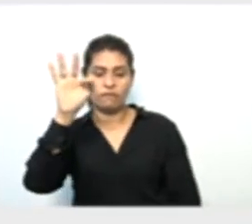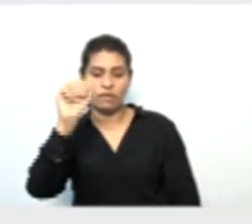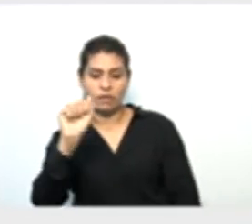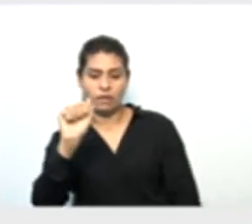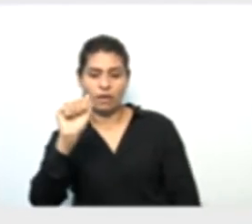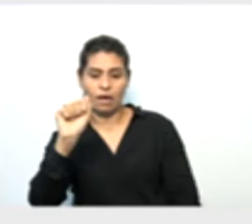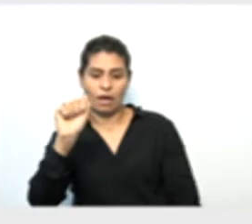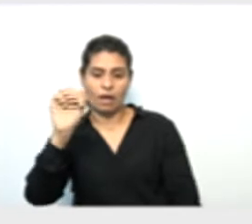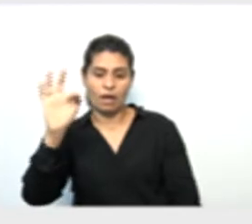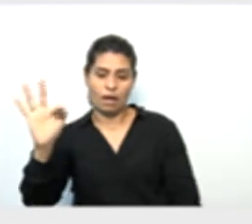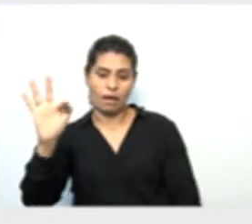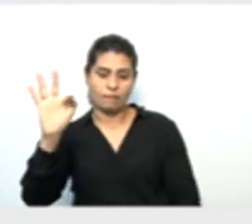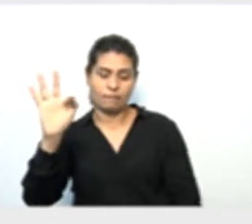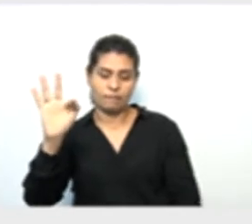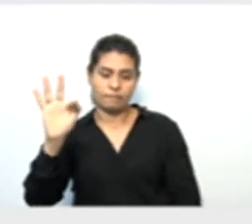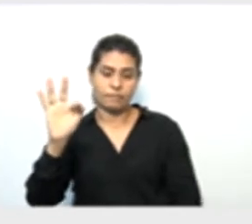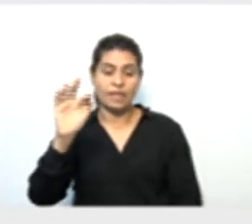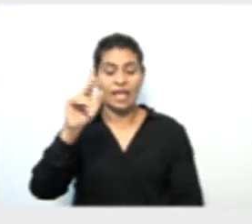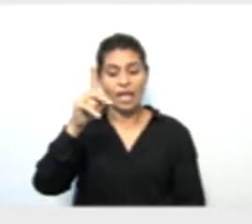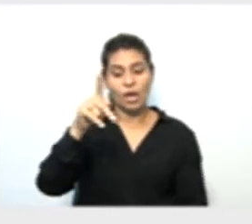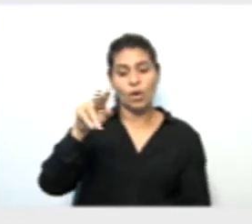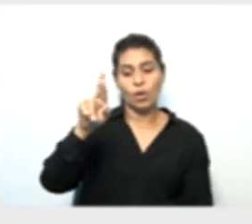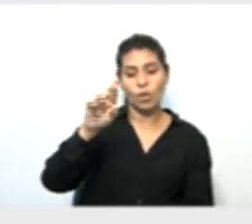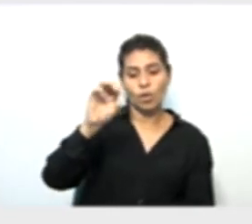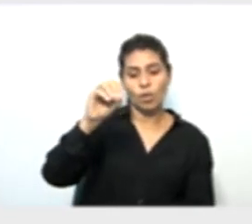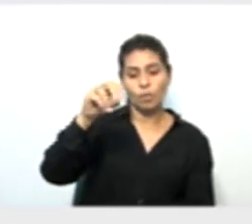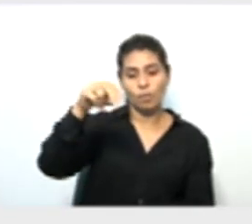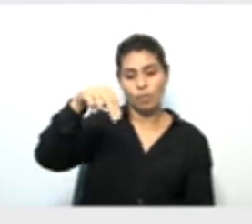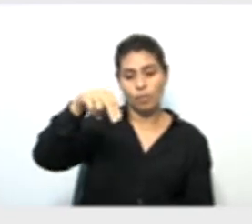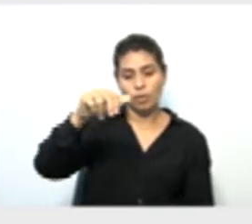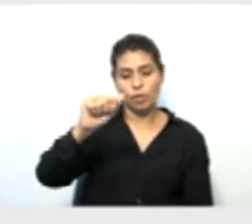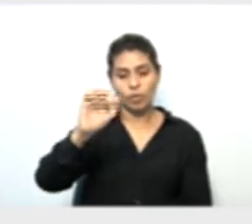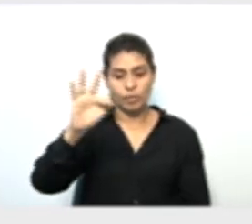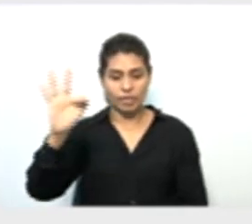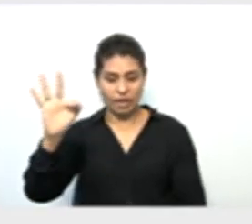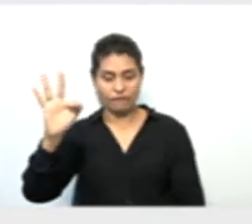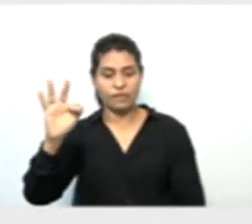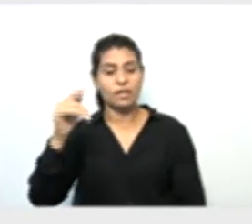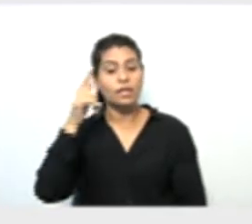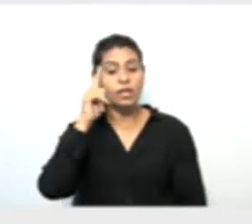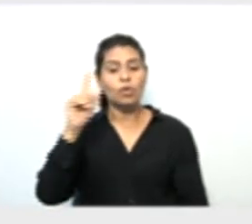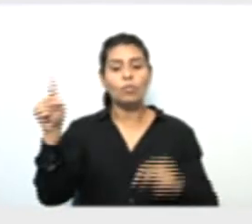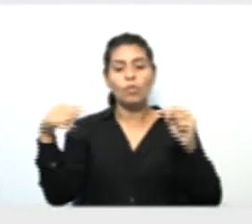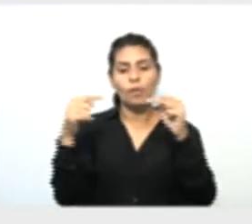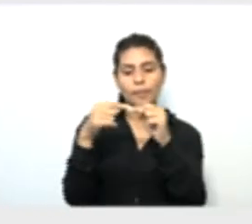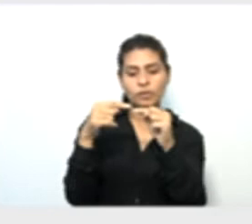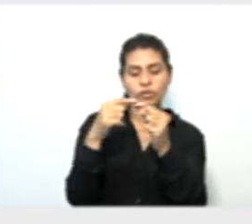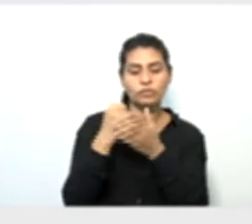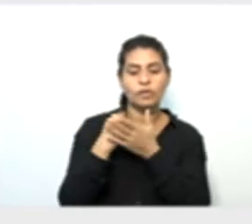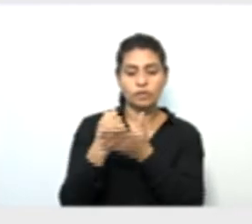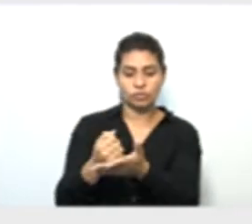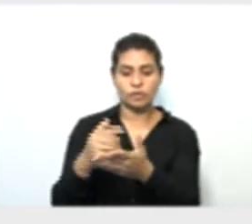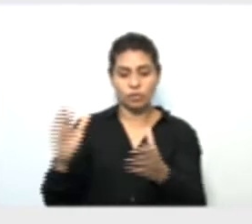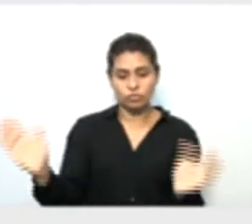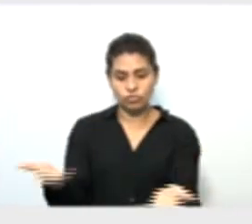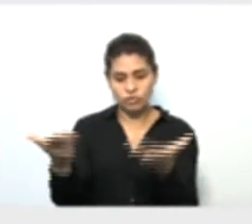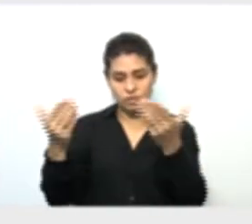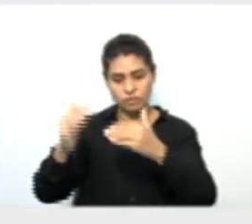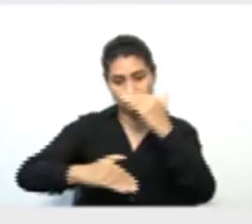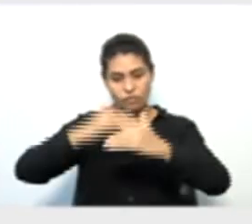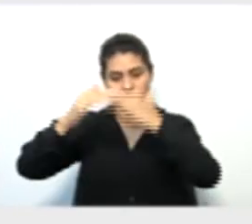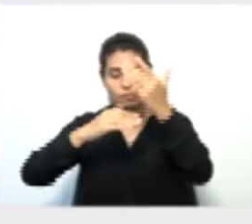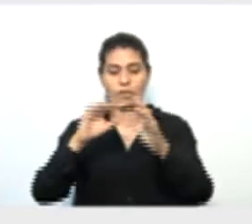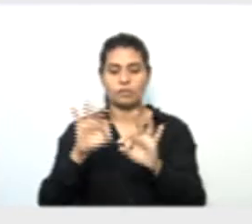o PRONAF. O PRONAF tem como objetivo promover o desenvolvimento sustentável da agricultura familiar. Por meio